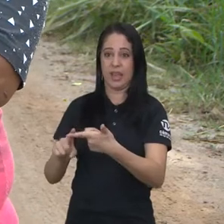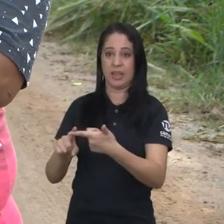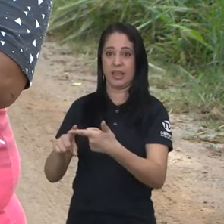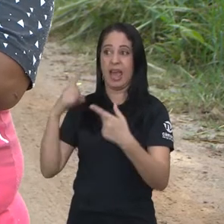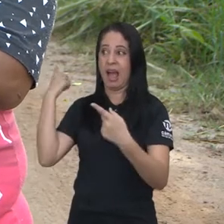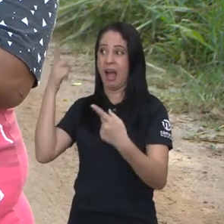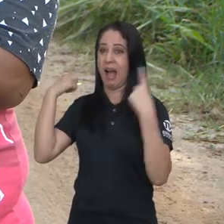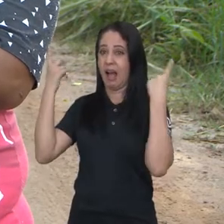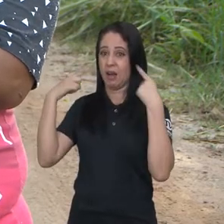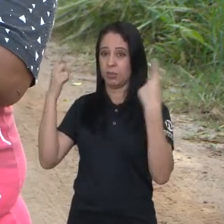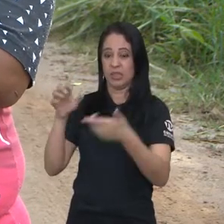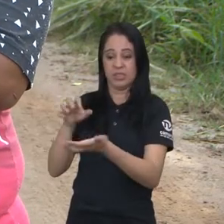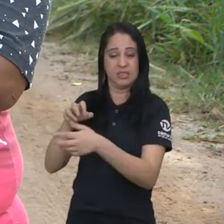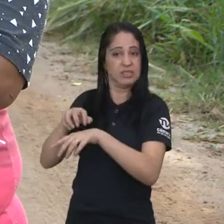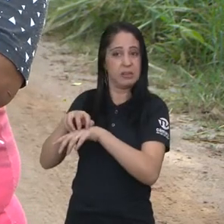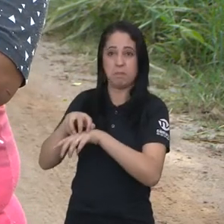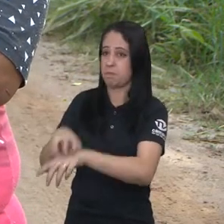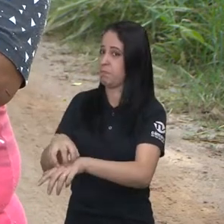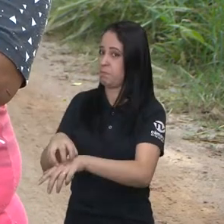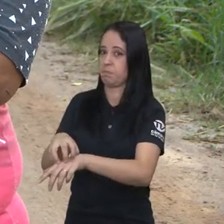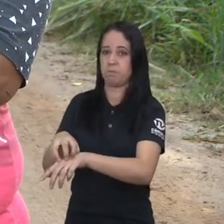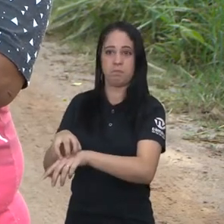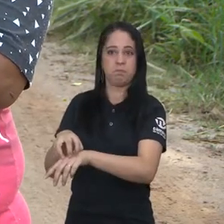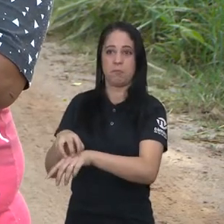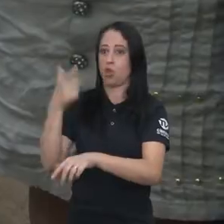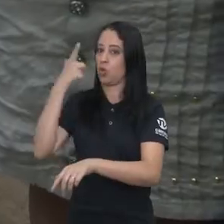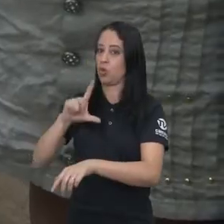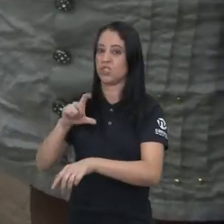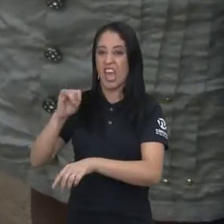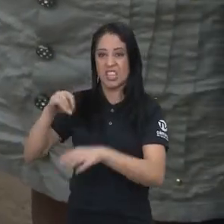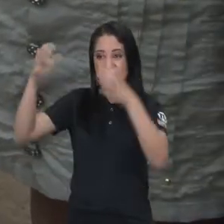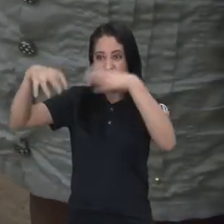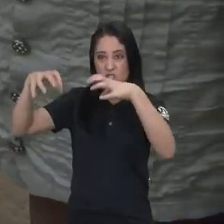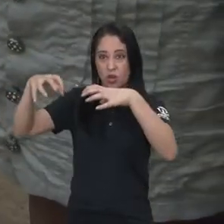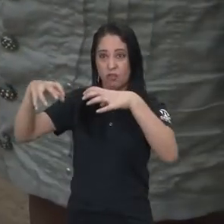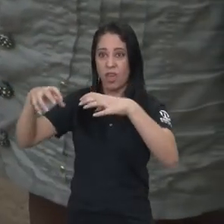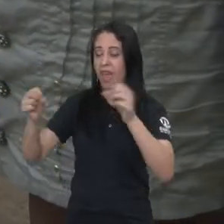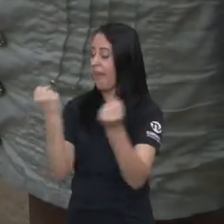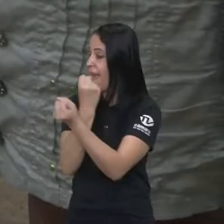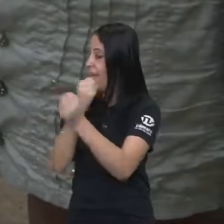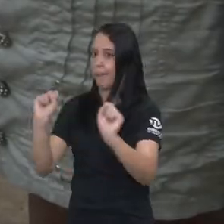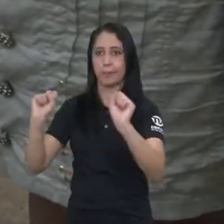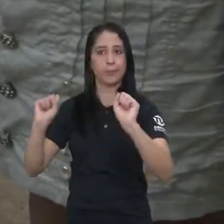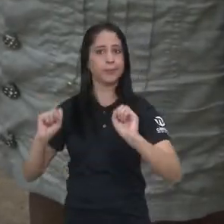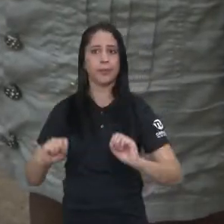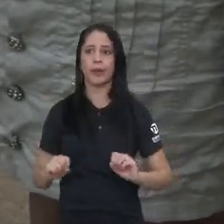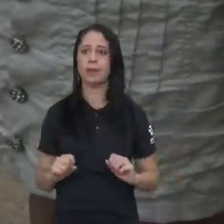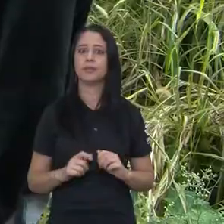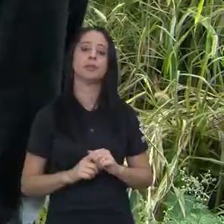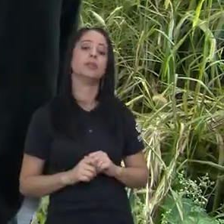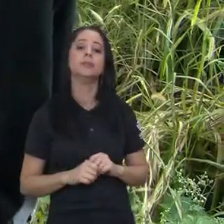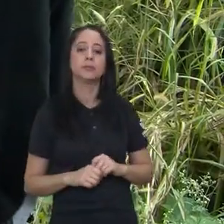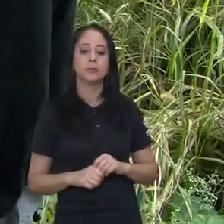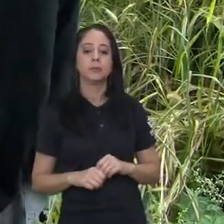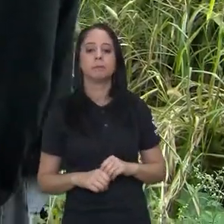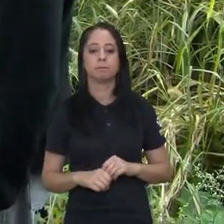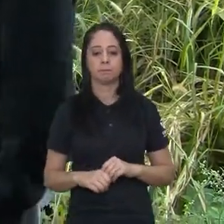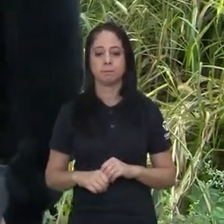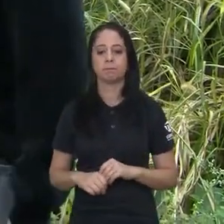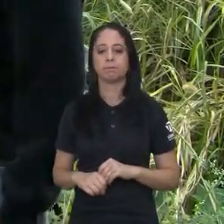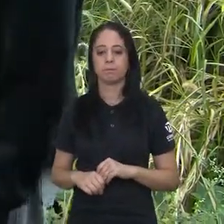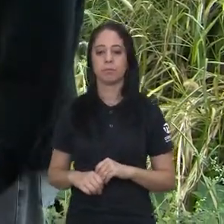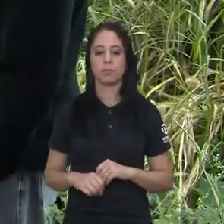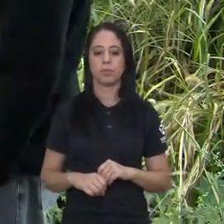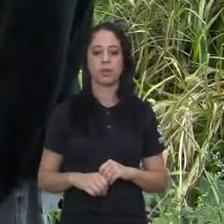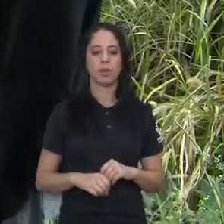descer choveu ninguém sobe ninguém Desce a rua fica ruim três indicações para melhorar a infraestrutura do local foram feitas